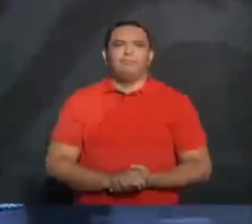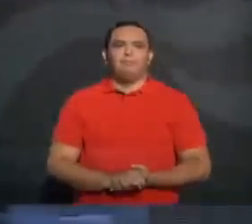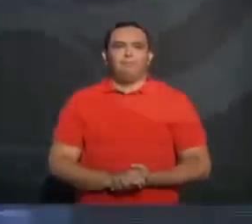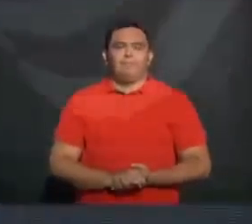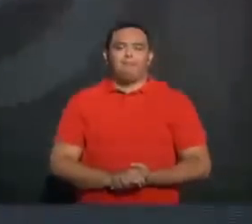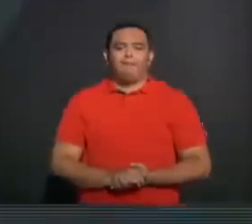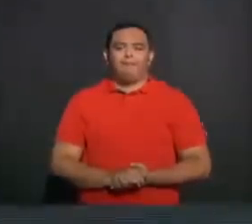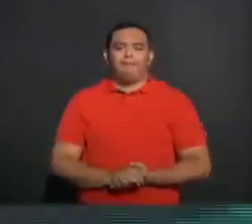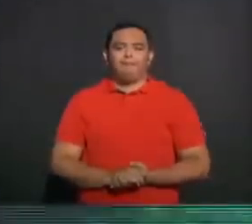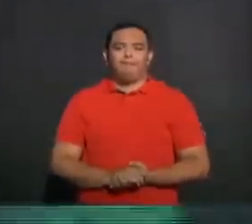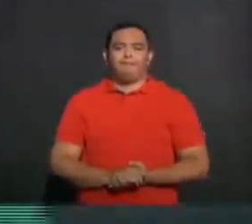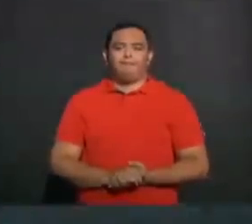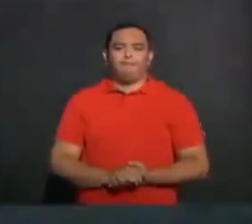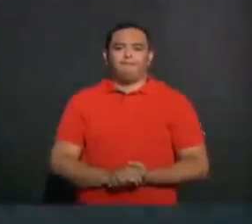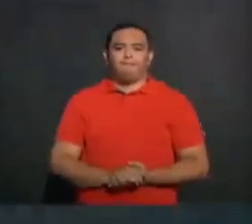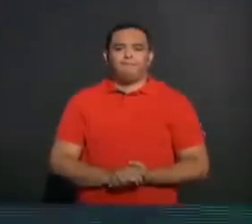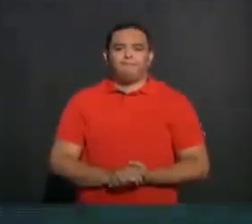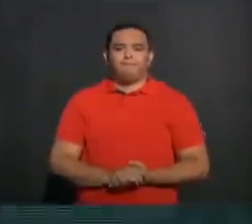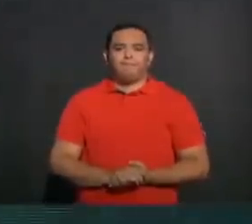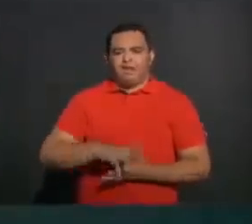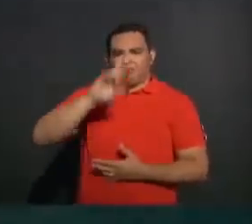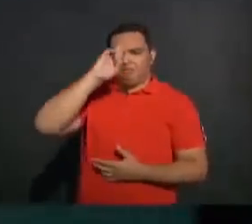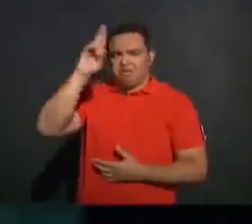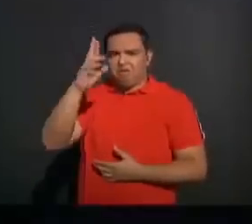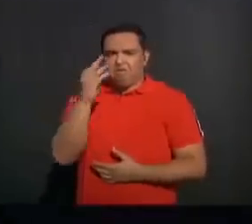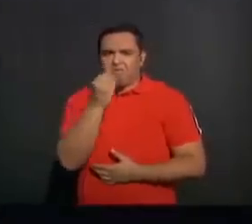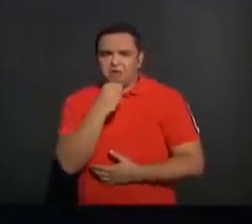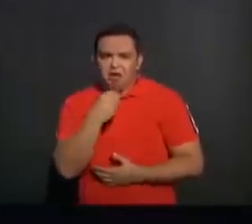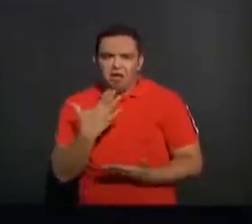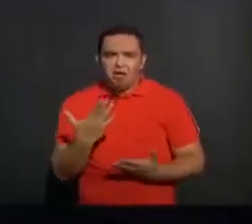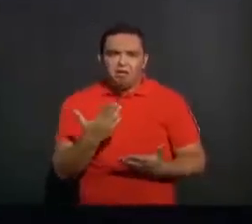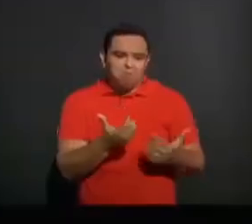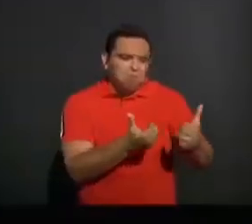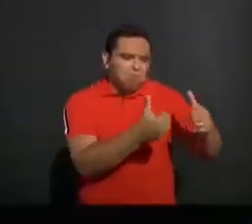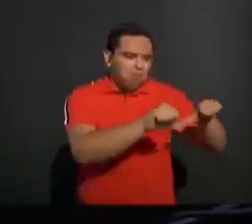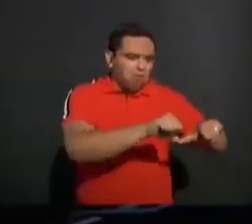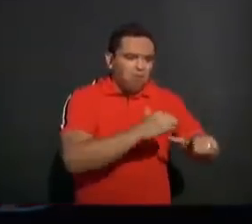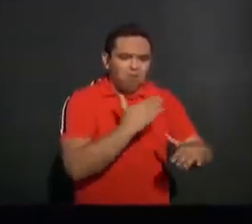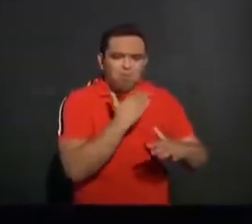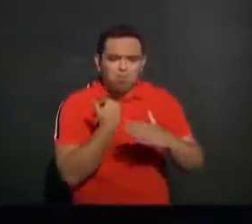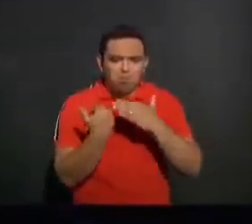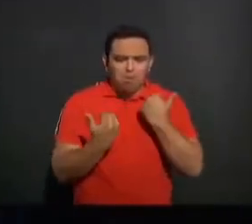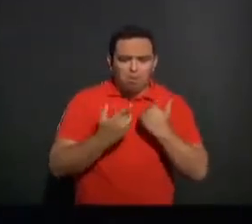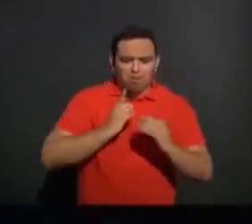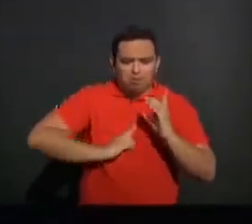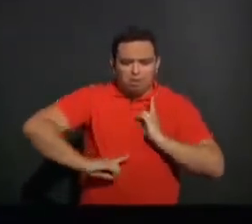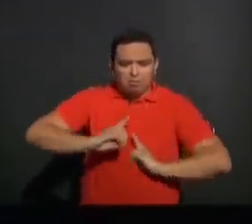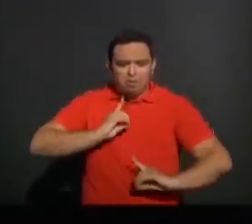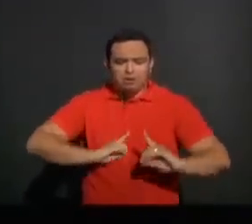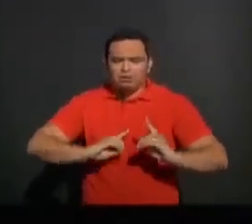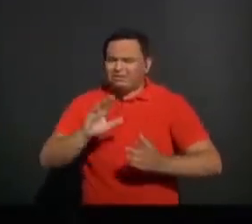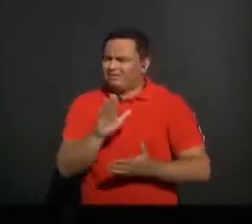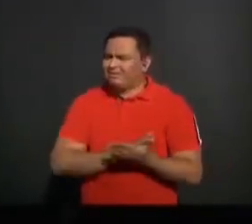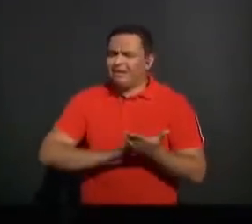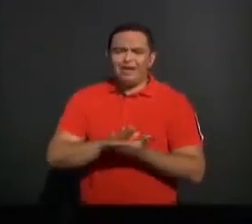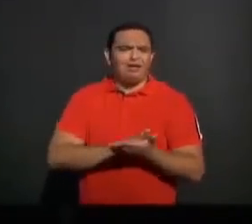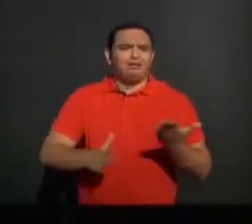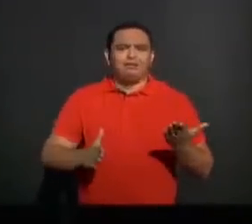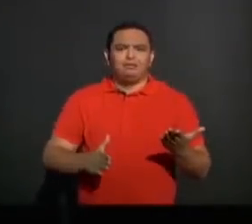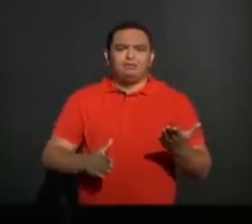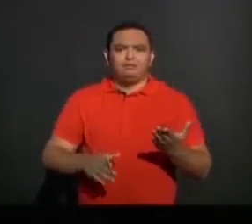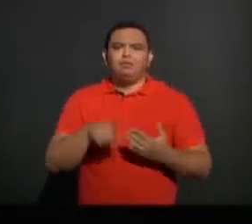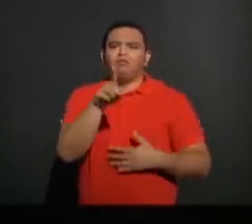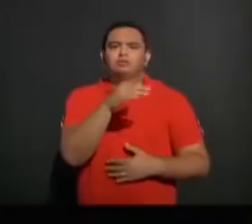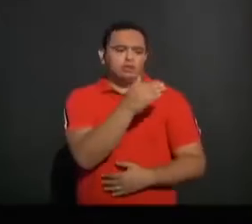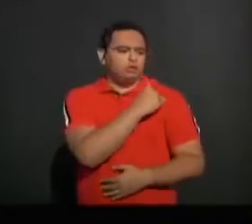Dos exércitos, não é dos pangaré, não é dos arrastados, não é dos morrendo, não é dos depressivos, não é das florzinhas.